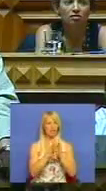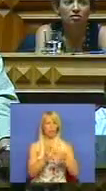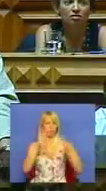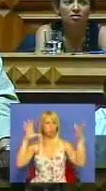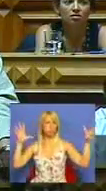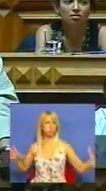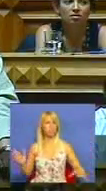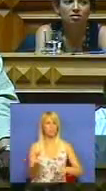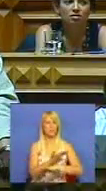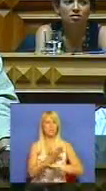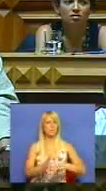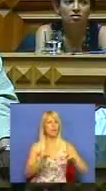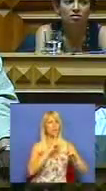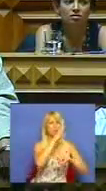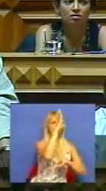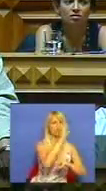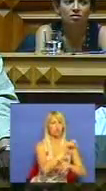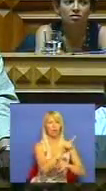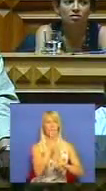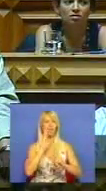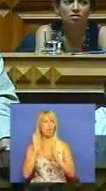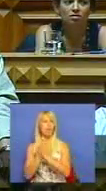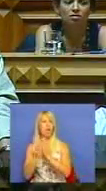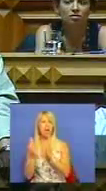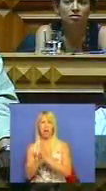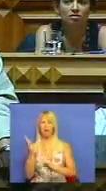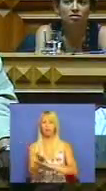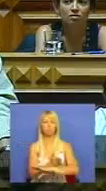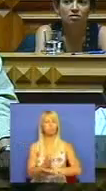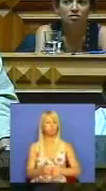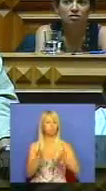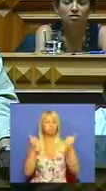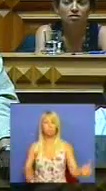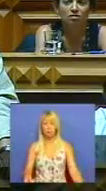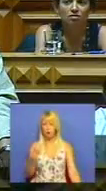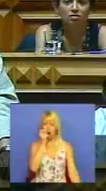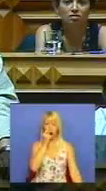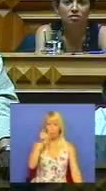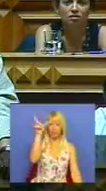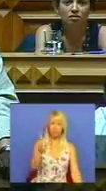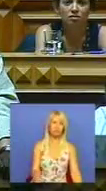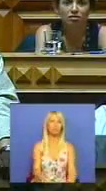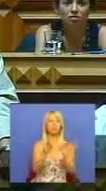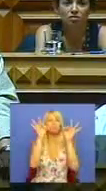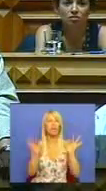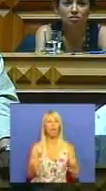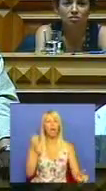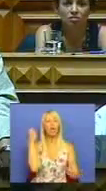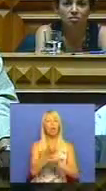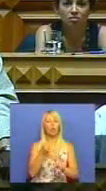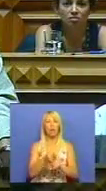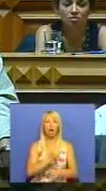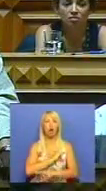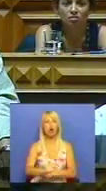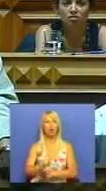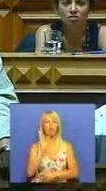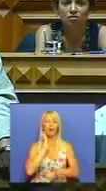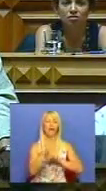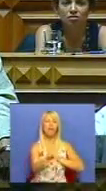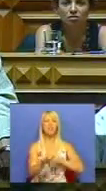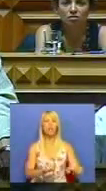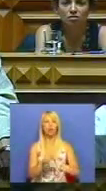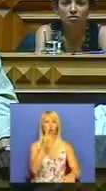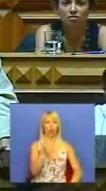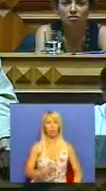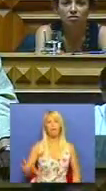do estado e da igreja homens como jemec que lutaram contra a ditadura de uma forma lutam